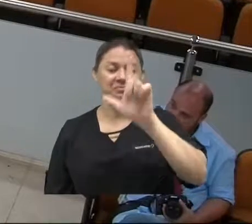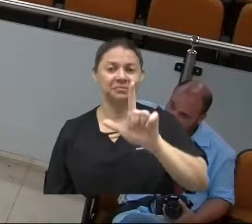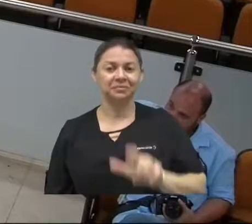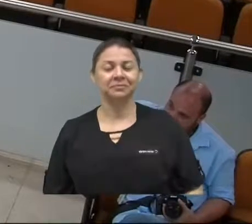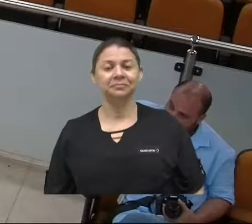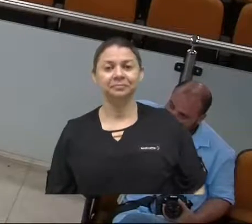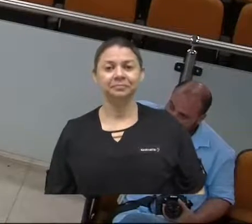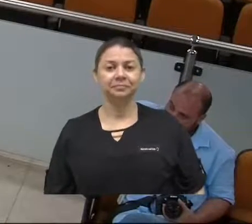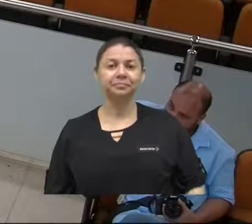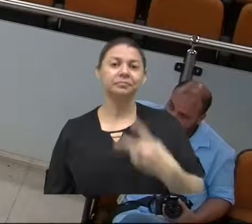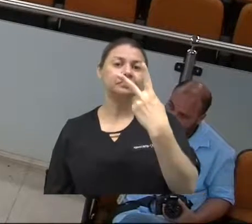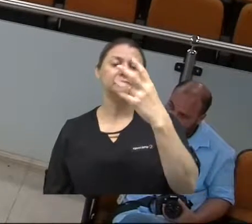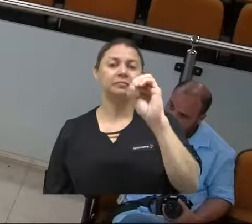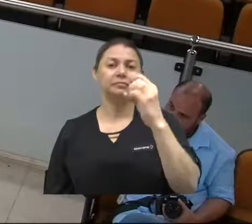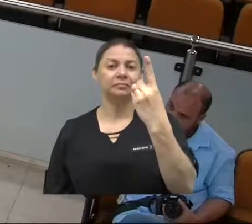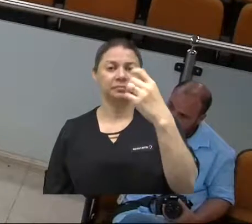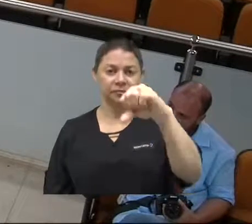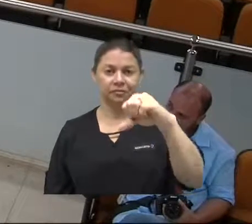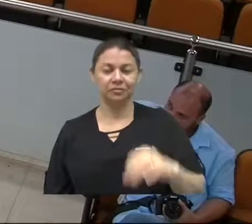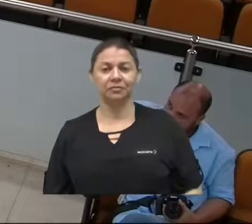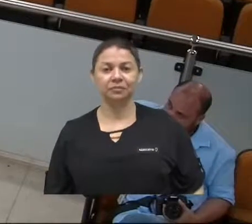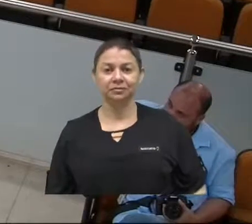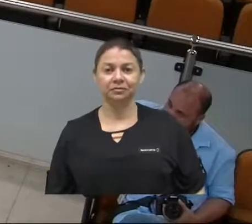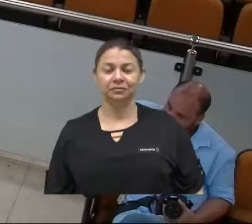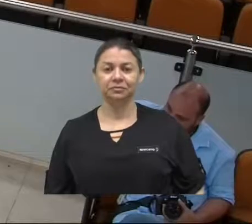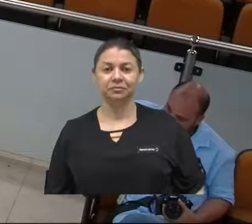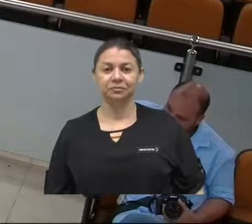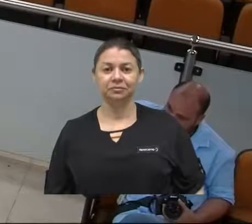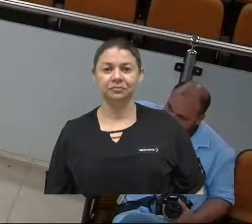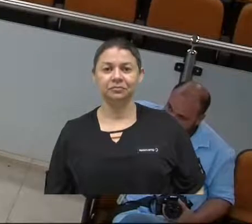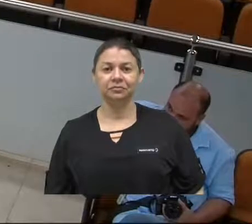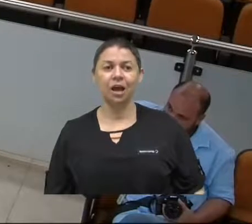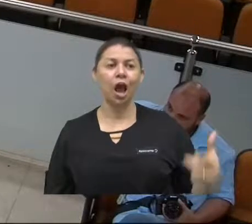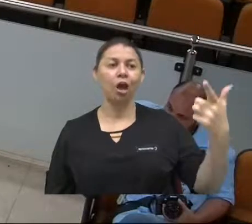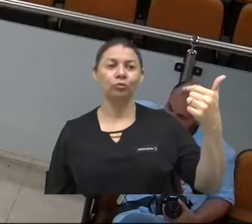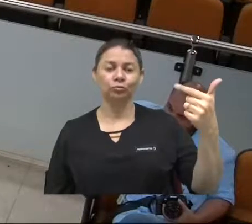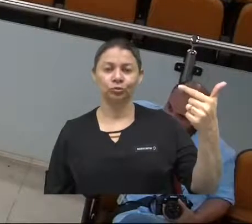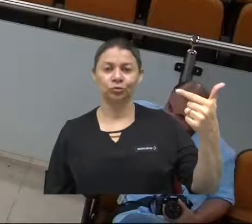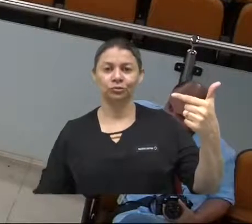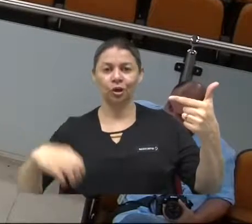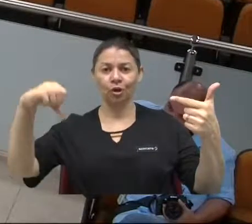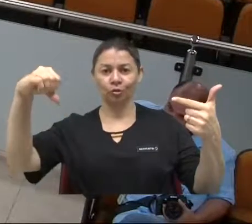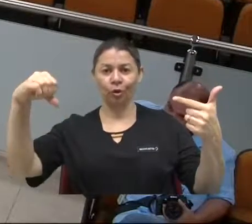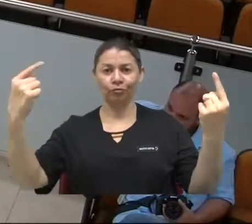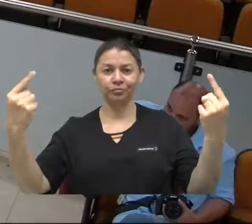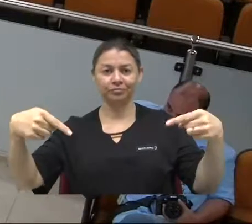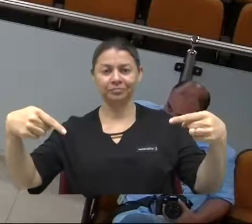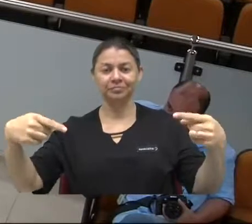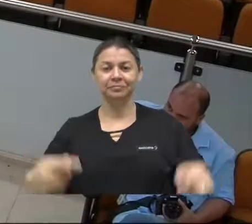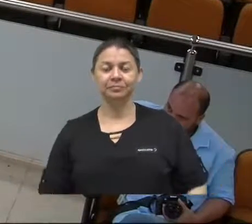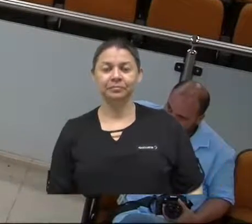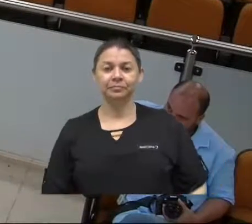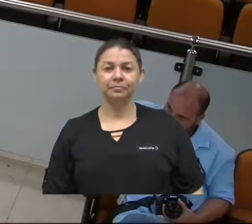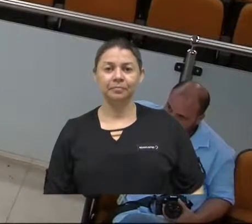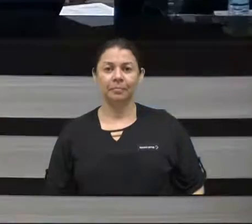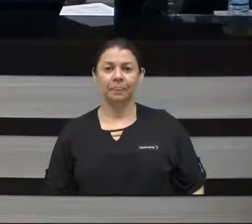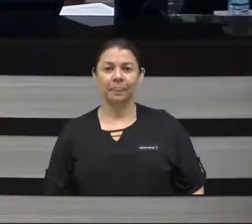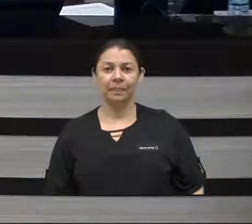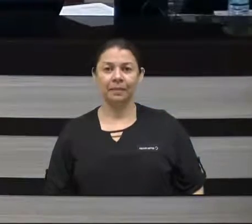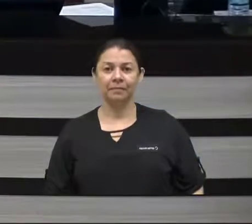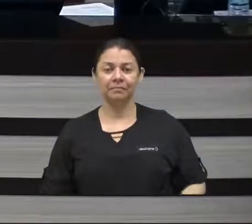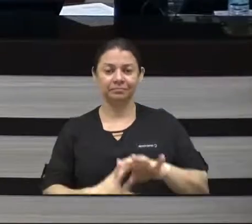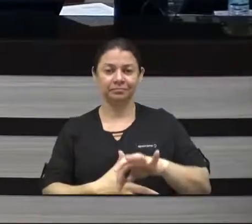1º de janeiro de 2019, por 12 votos a 9. Parabéns, Sidney Pascotto. Eleito junto com o